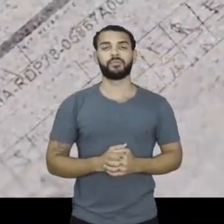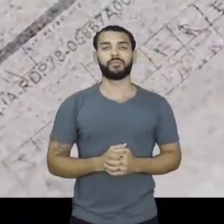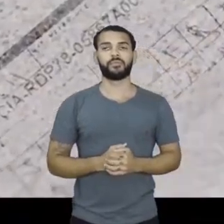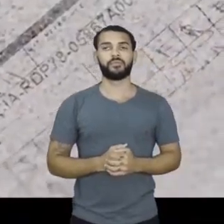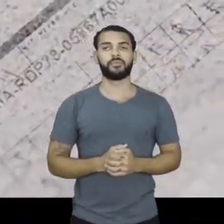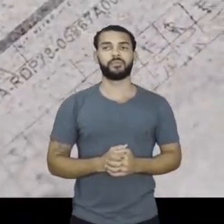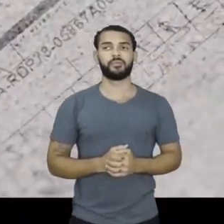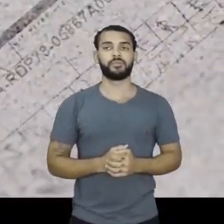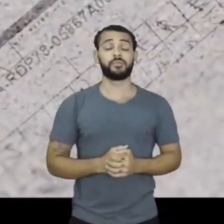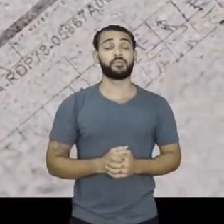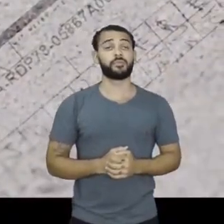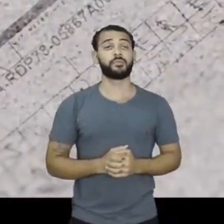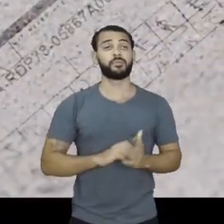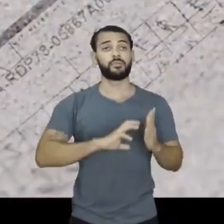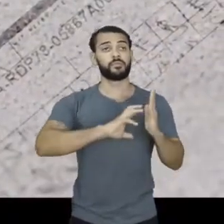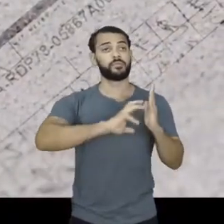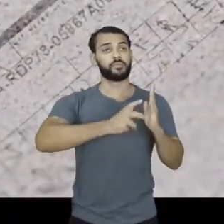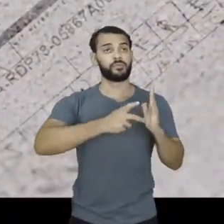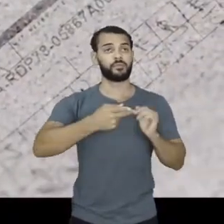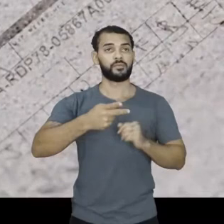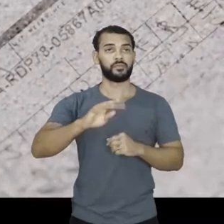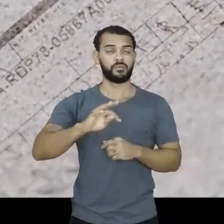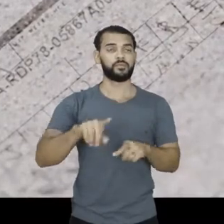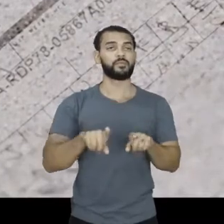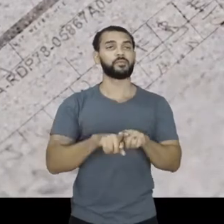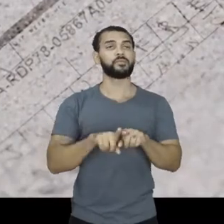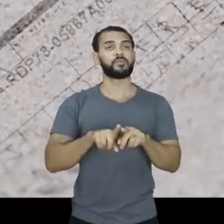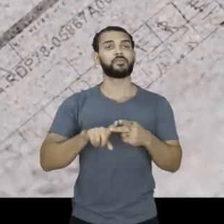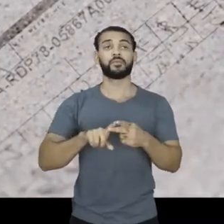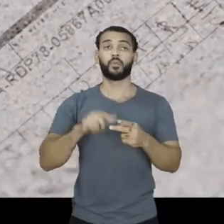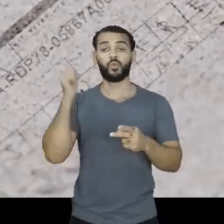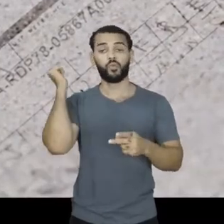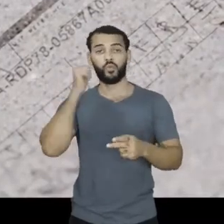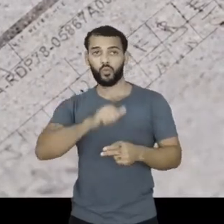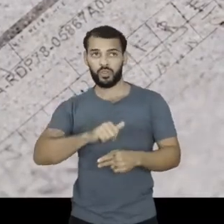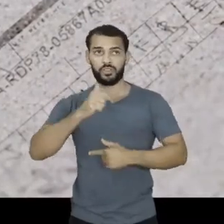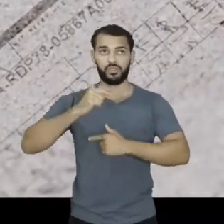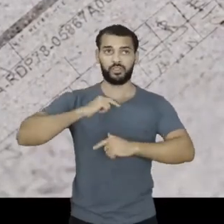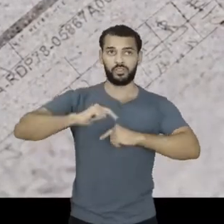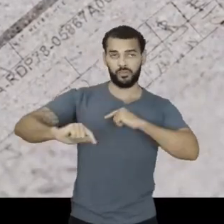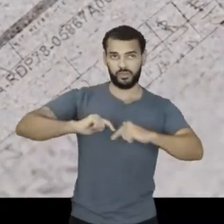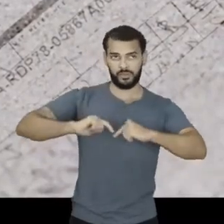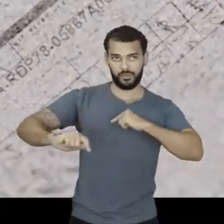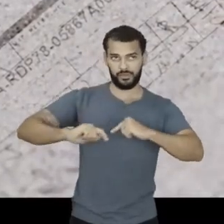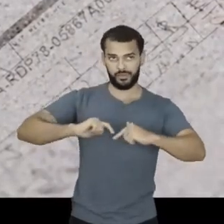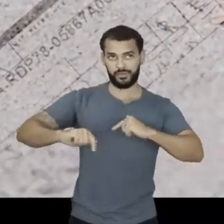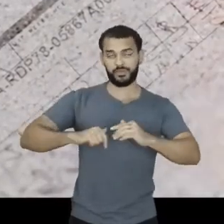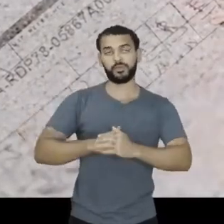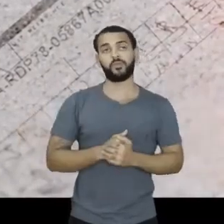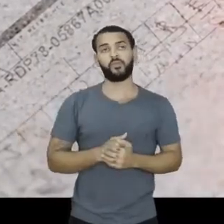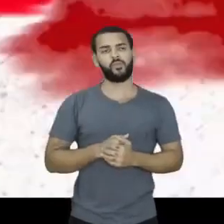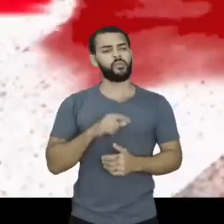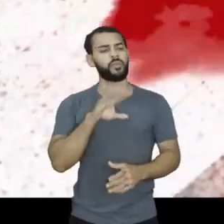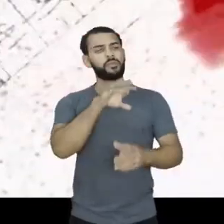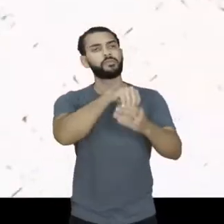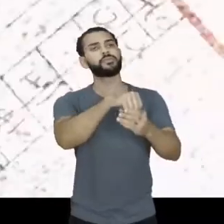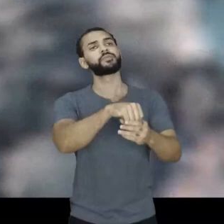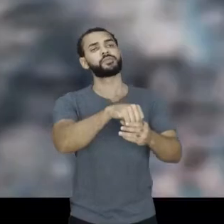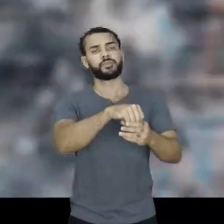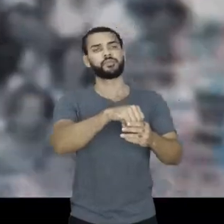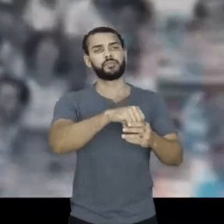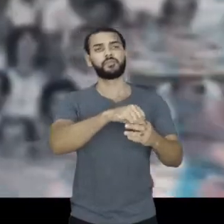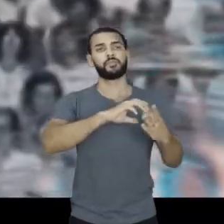O Partido dos Trabalhadores é também o Partido das Trabalhadoras. No PT, mulheres sempre foram a essência do